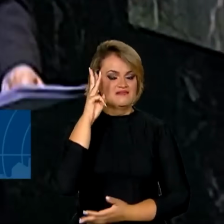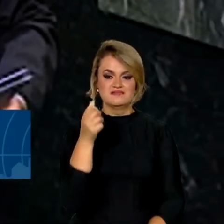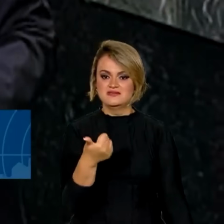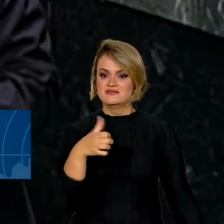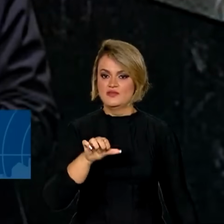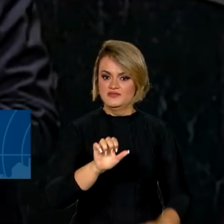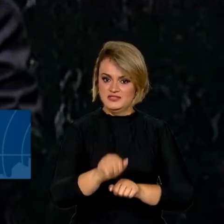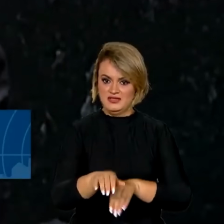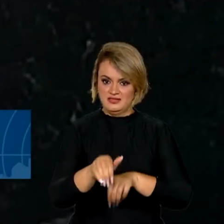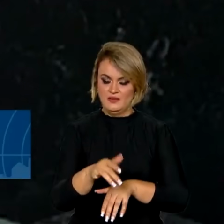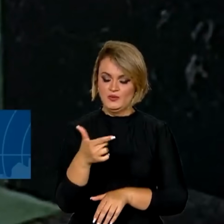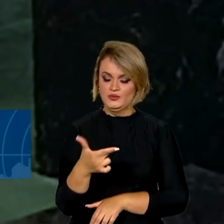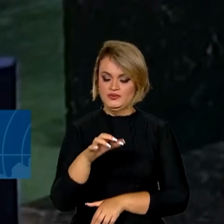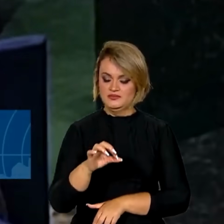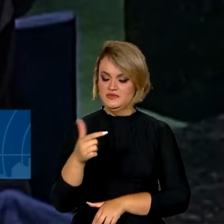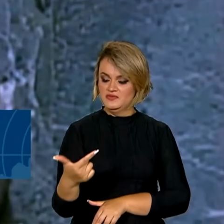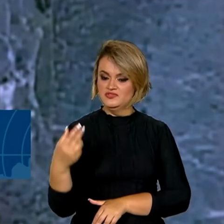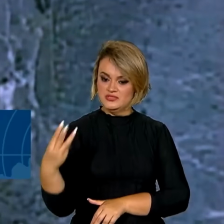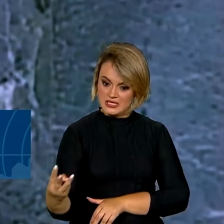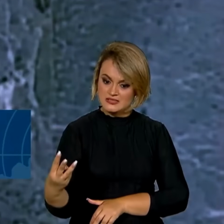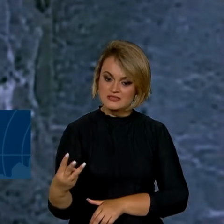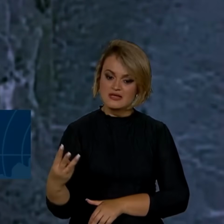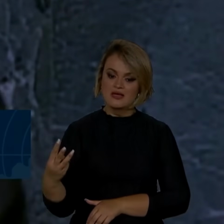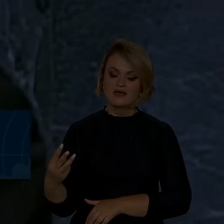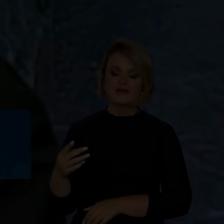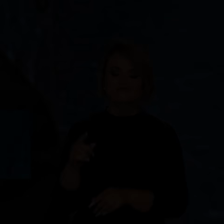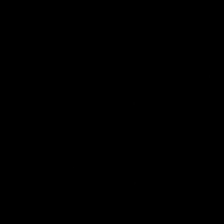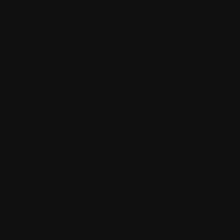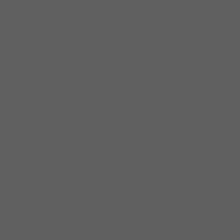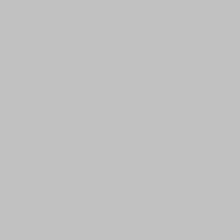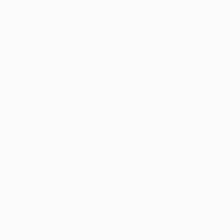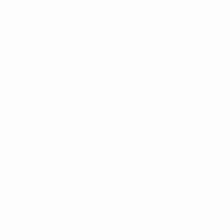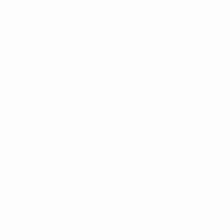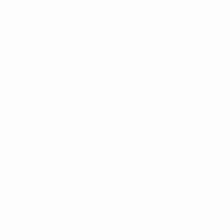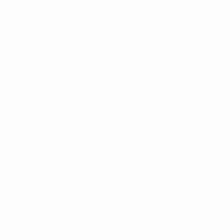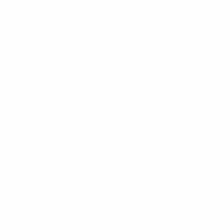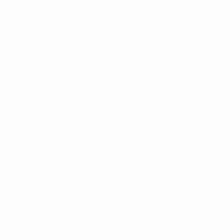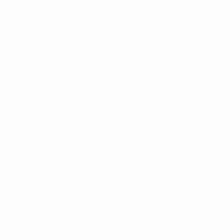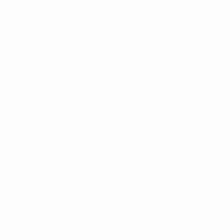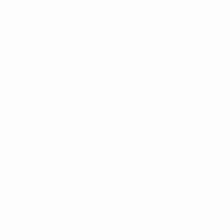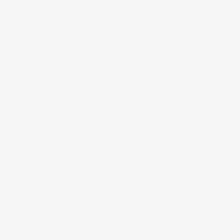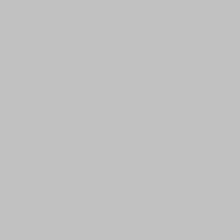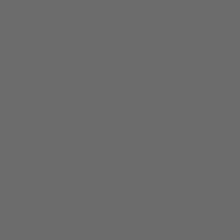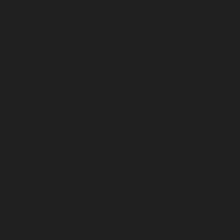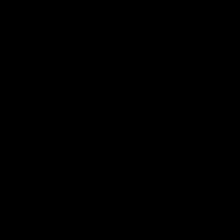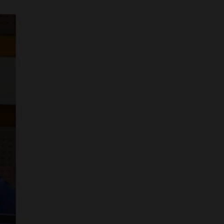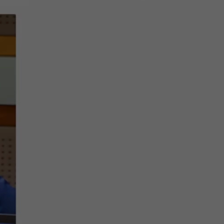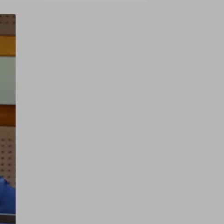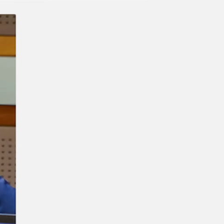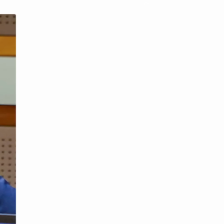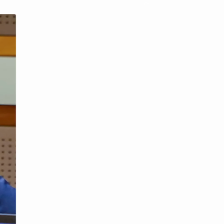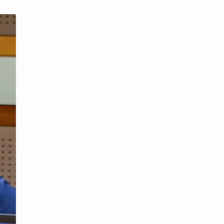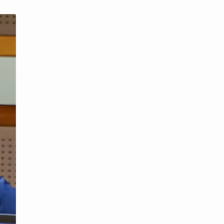fora eu não posso fazer de outro jeito porque eu não posso outra dica mesmo aqui do nosso irmão Guilherme espírito santo diz exatamente isso ó Lula